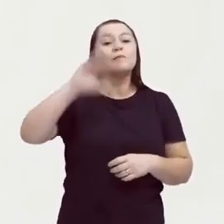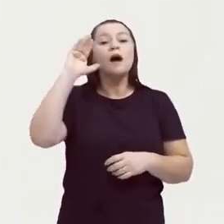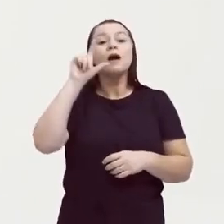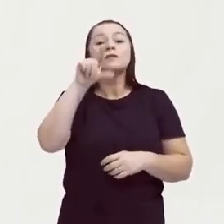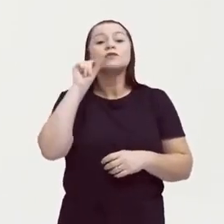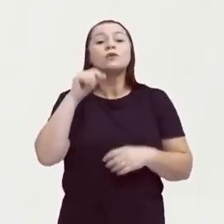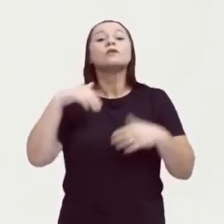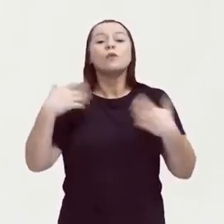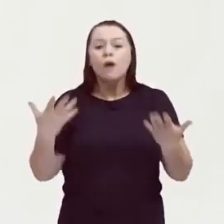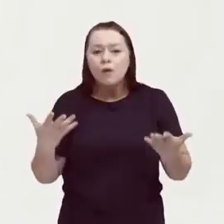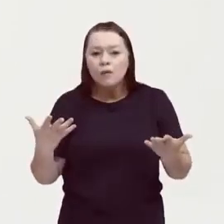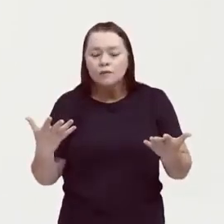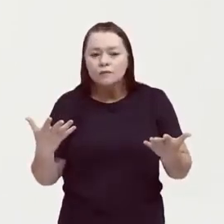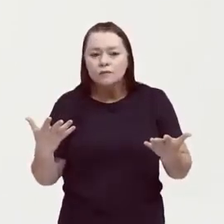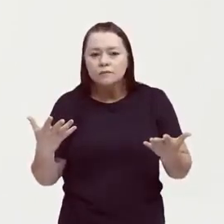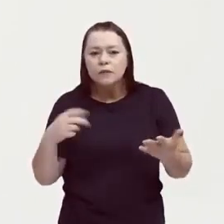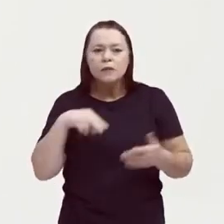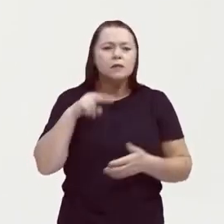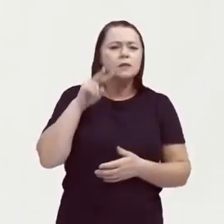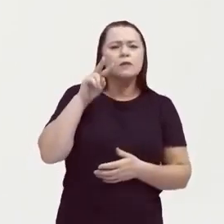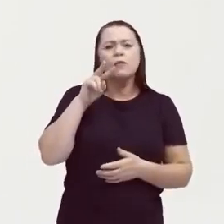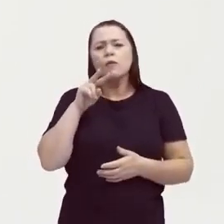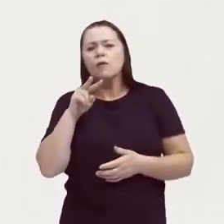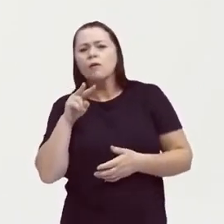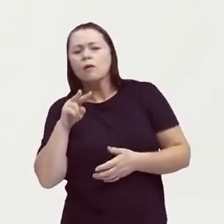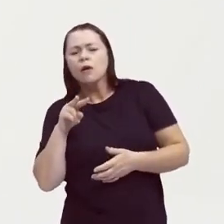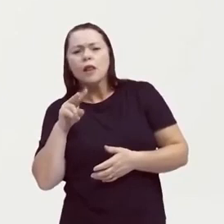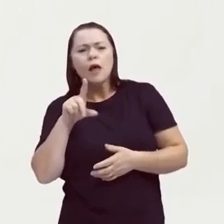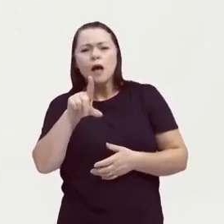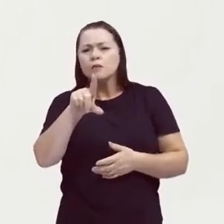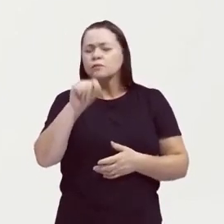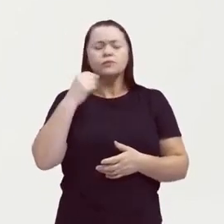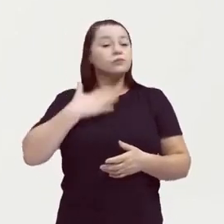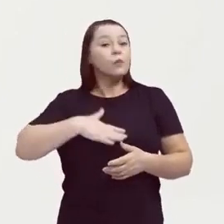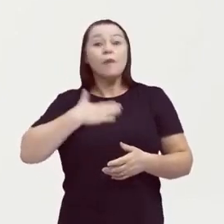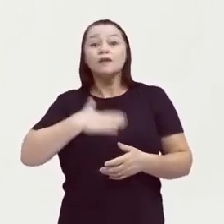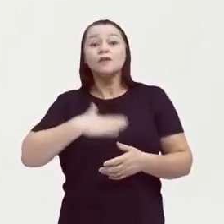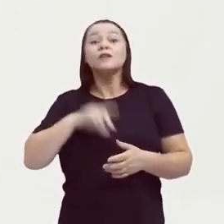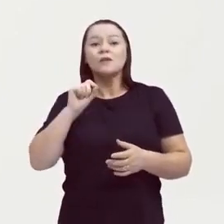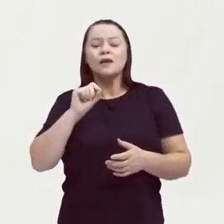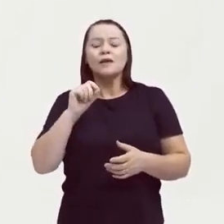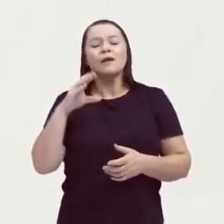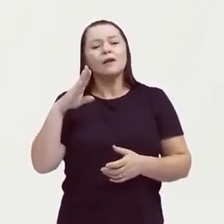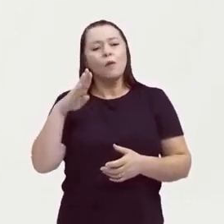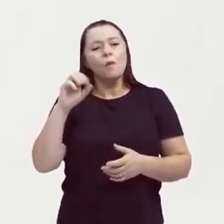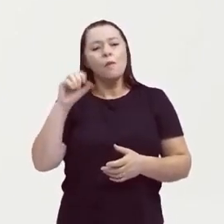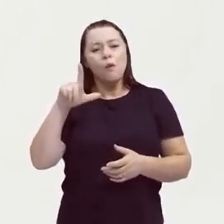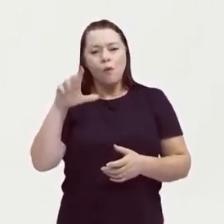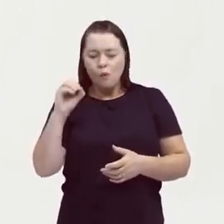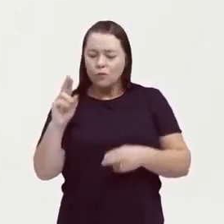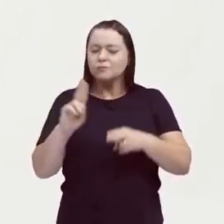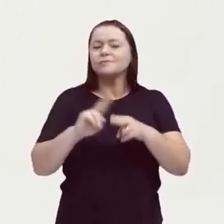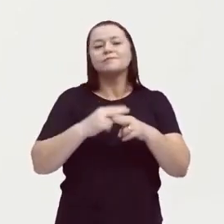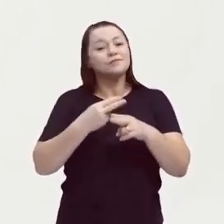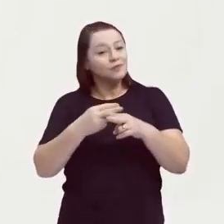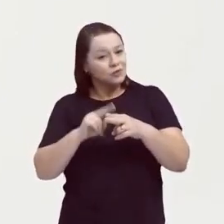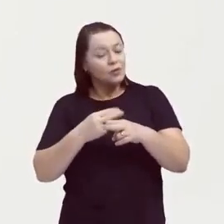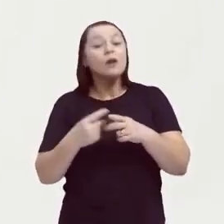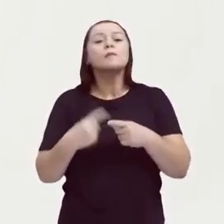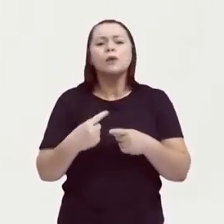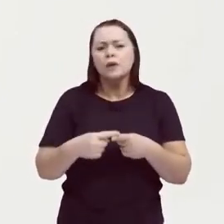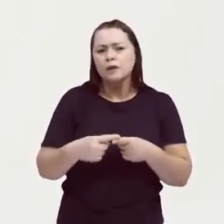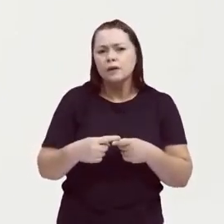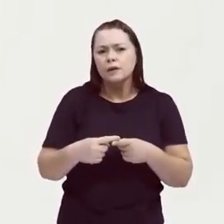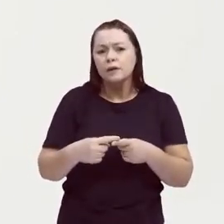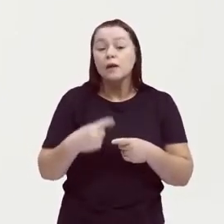qual? Bom, se nós olharmos aí, o preferido foi esse camarada aqui, ó, o bolo de chocolate. Por quê?